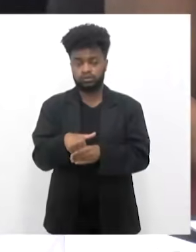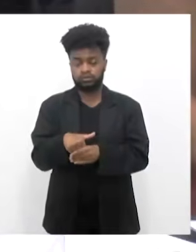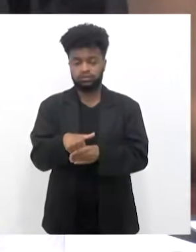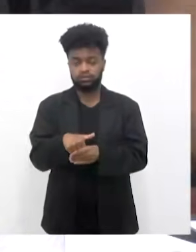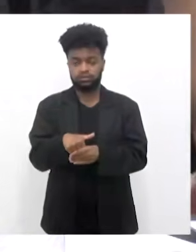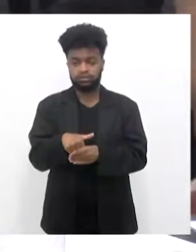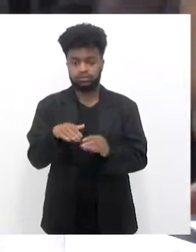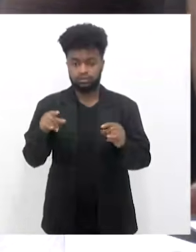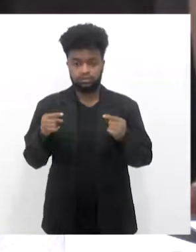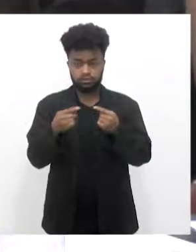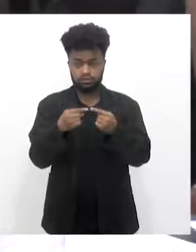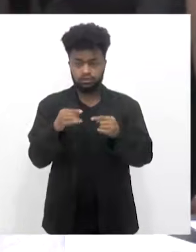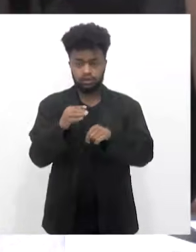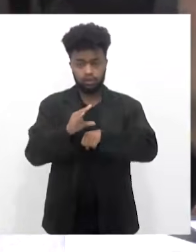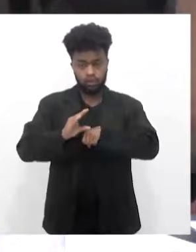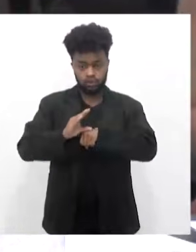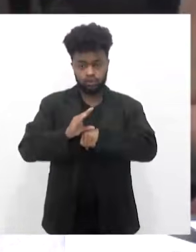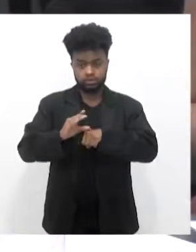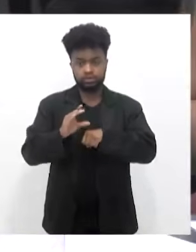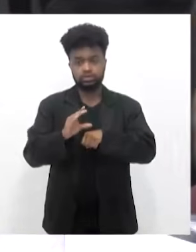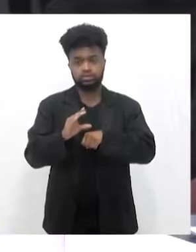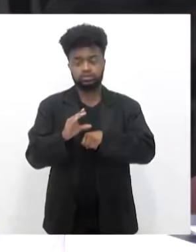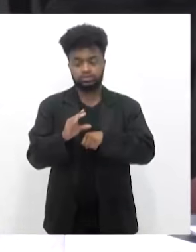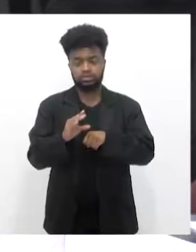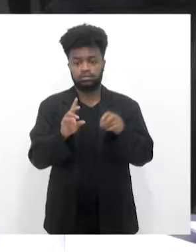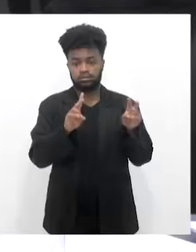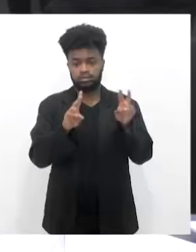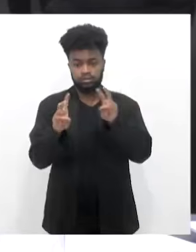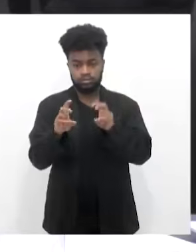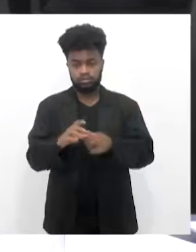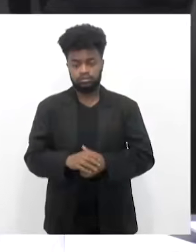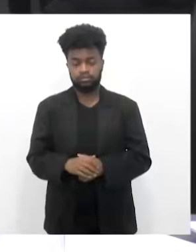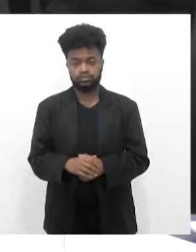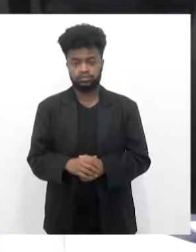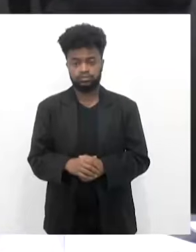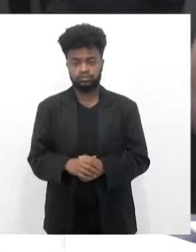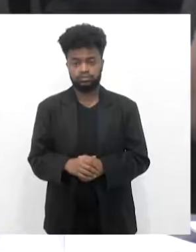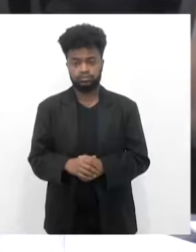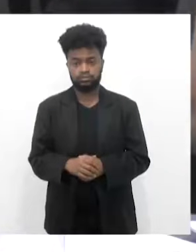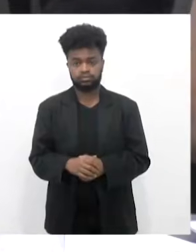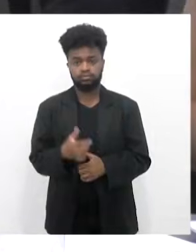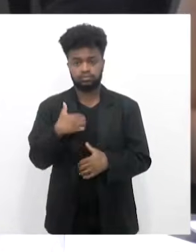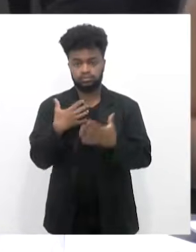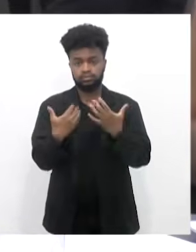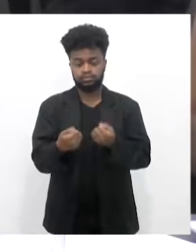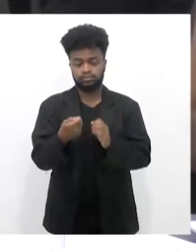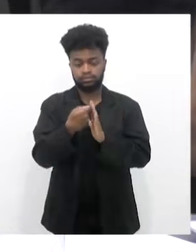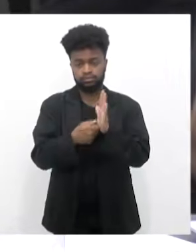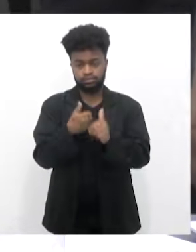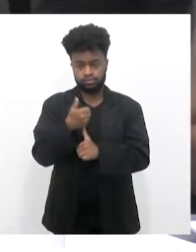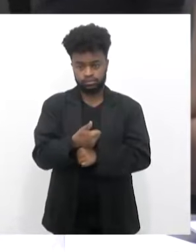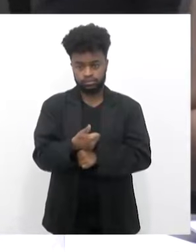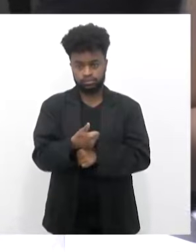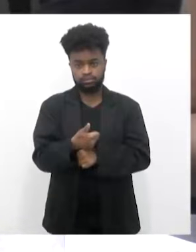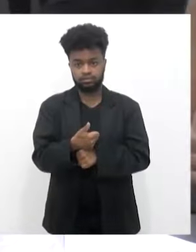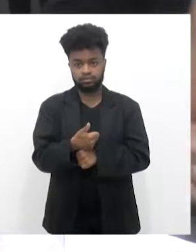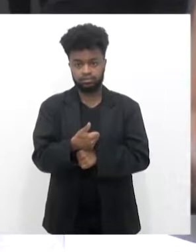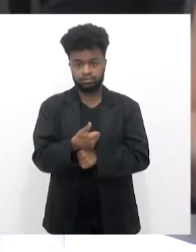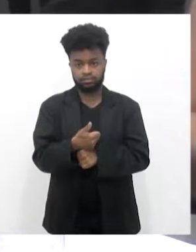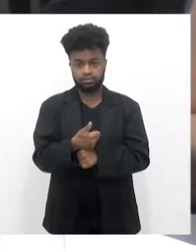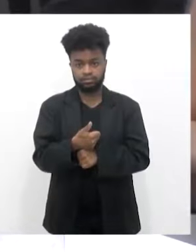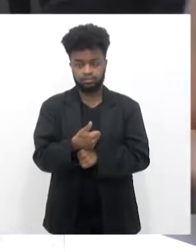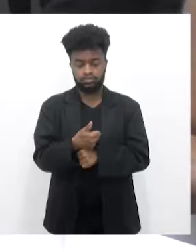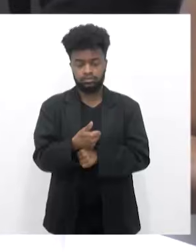é pela constitucionalidade da matéria, acato o substitutivo,